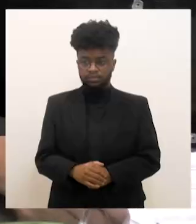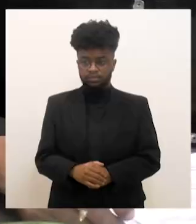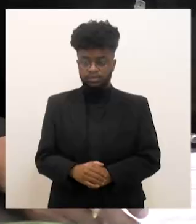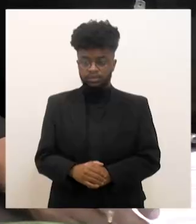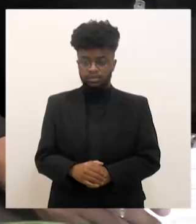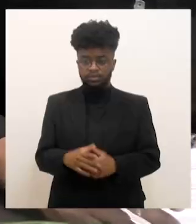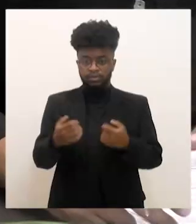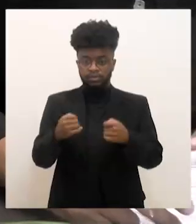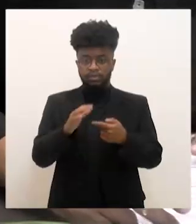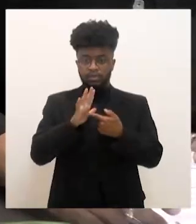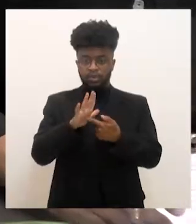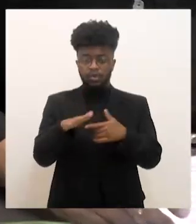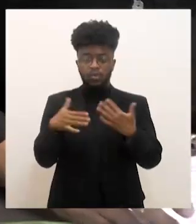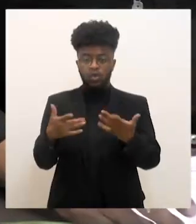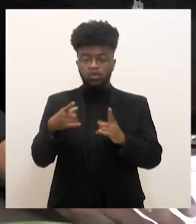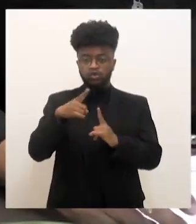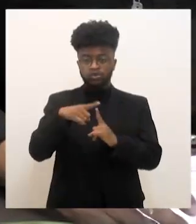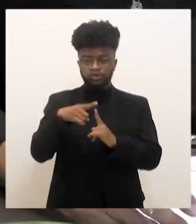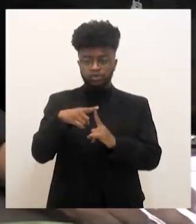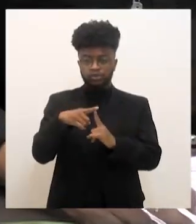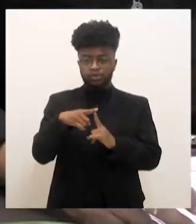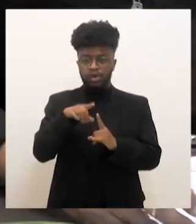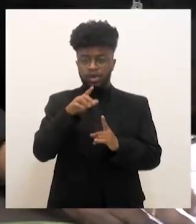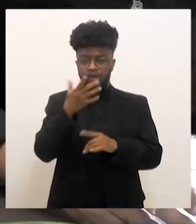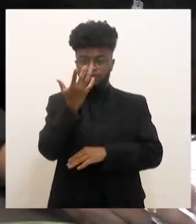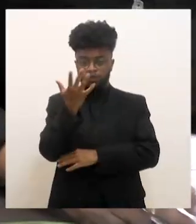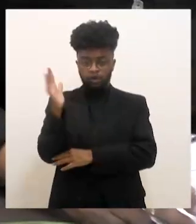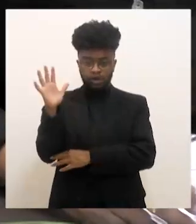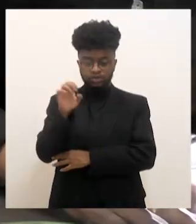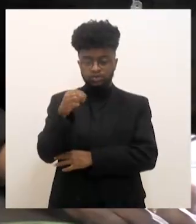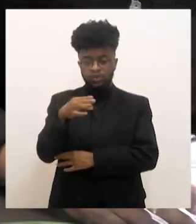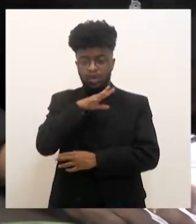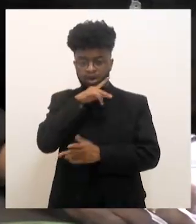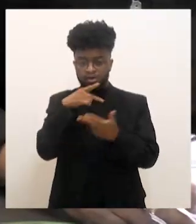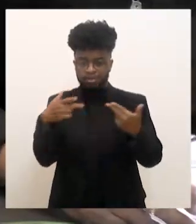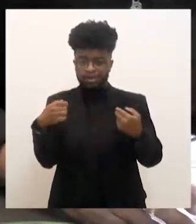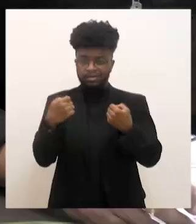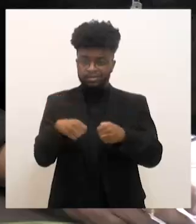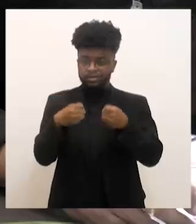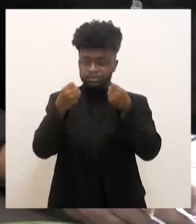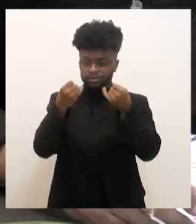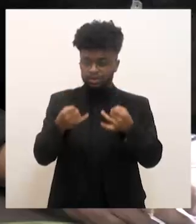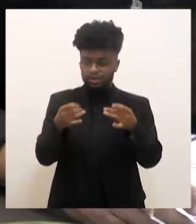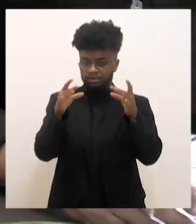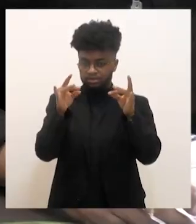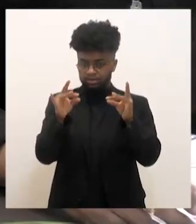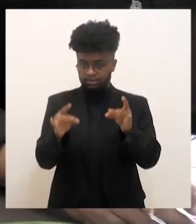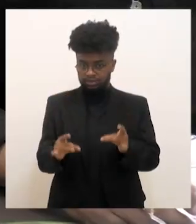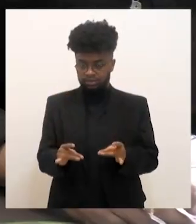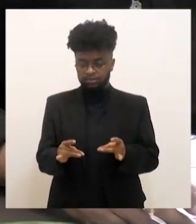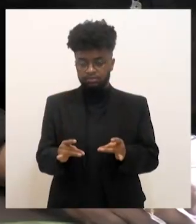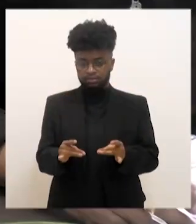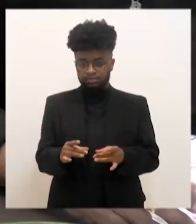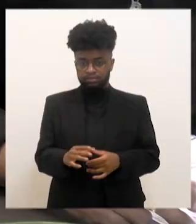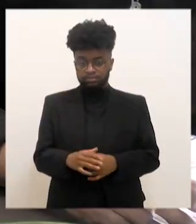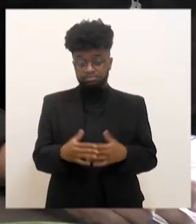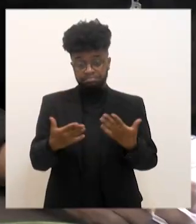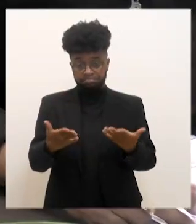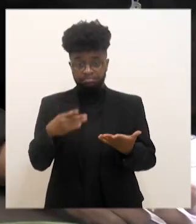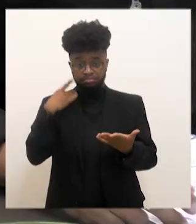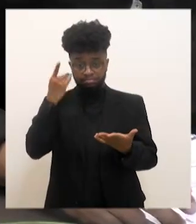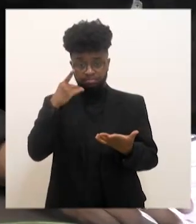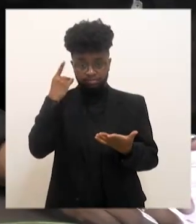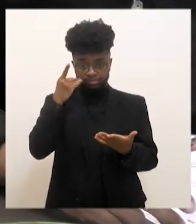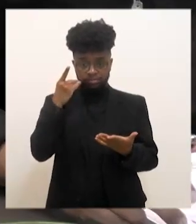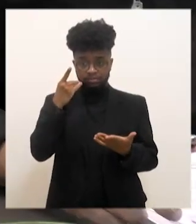quais eram as espécies de fauna e flora que ele quer proteger, ou seja, tem uma justificativa. Naturalmente, o deputado